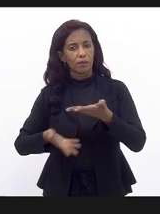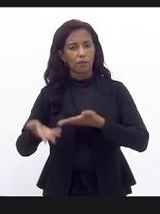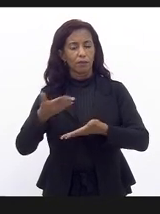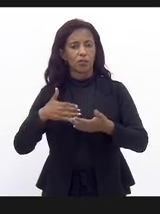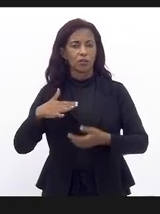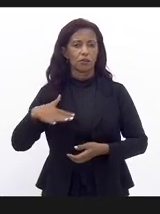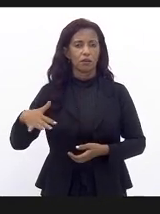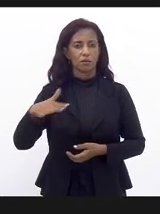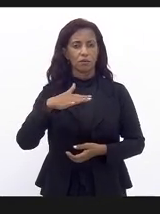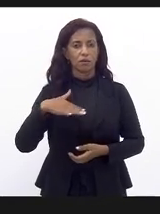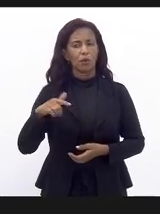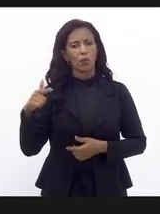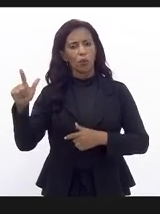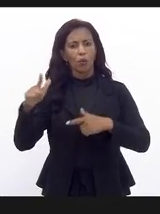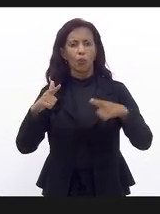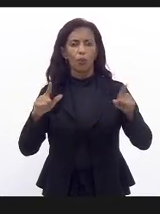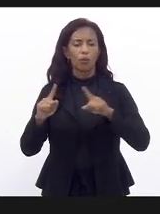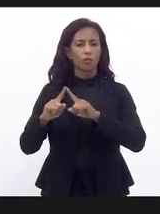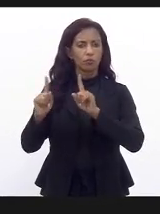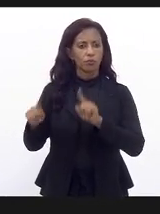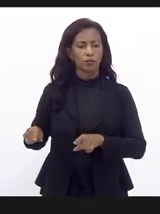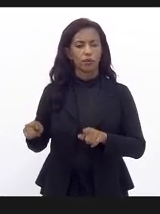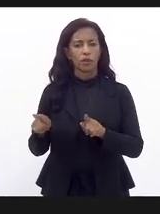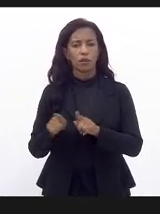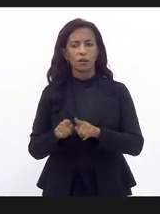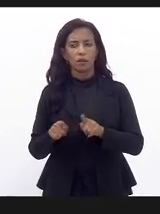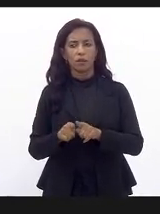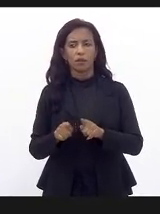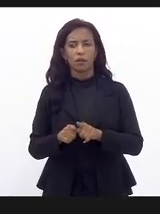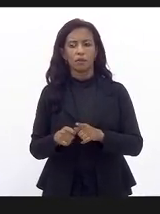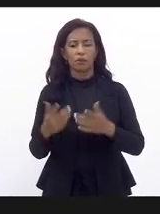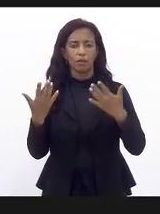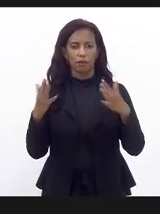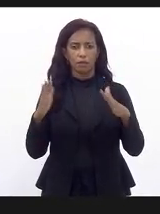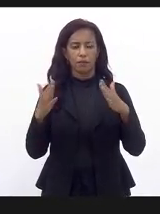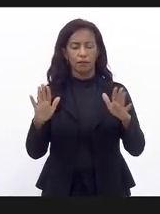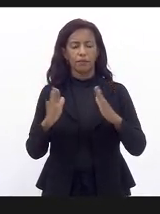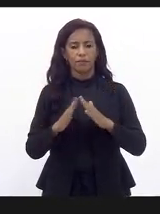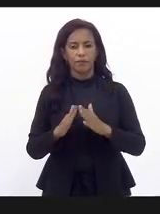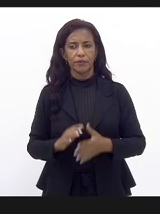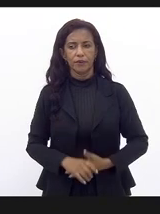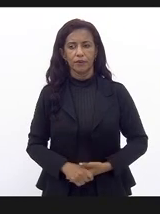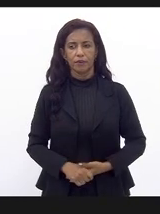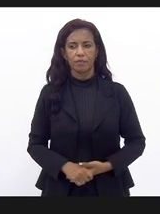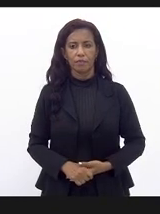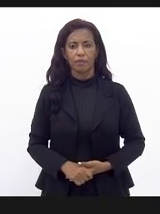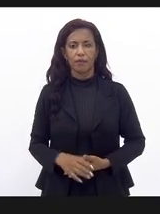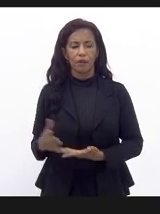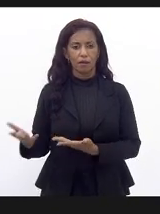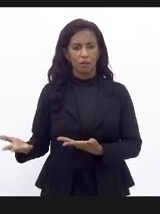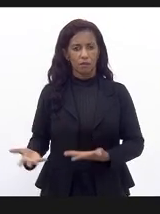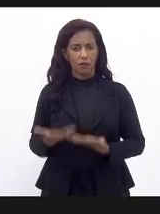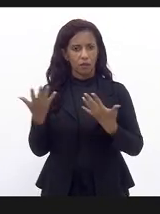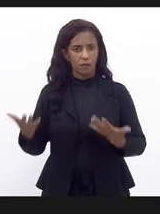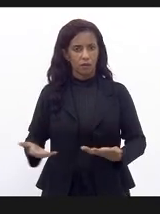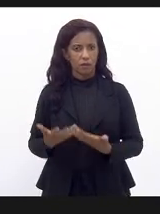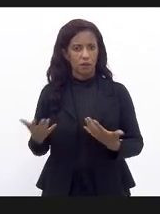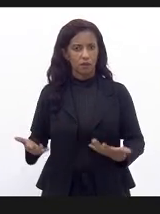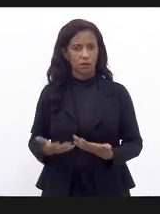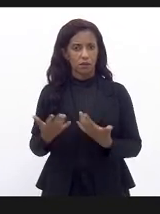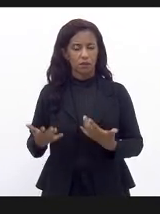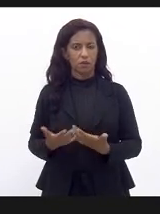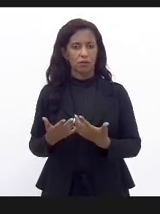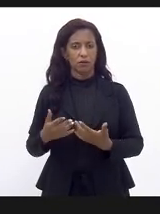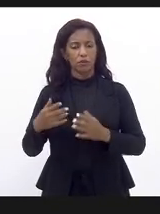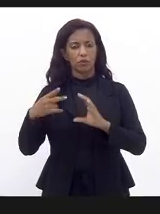espaço também com esses outros servidores o aplausos da casa. Uma iniciativa, né,